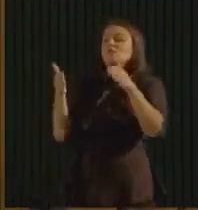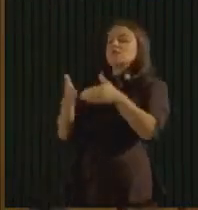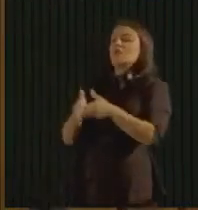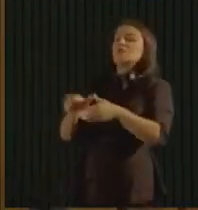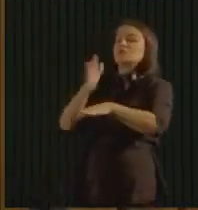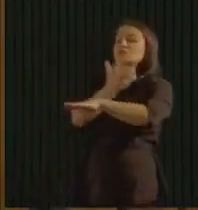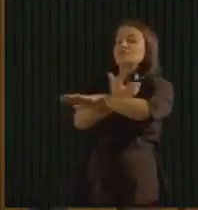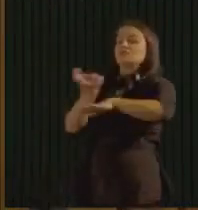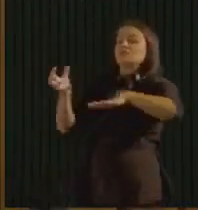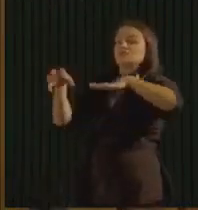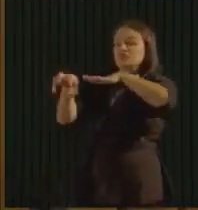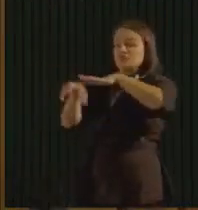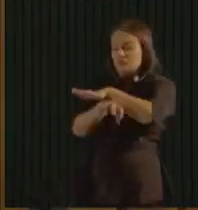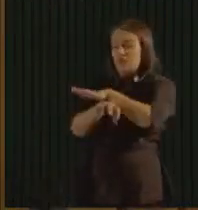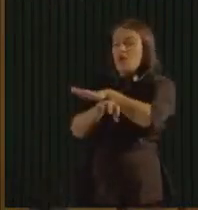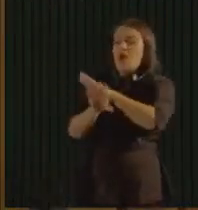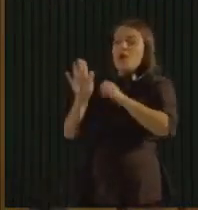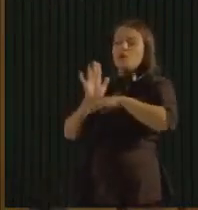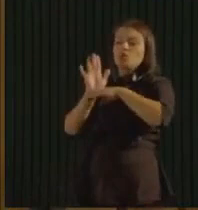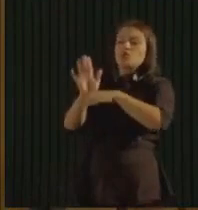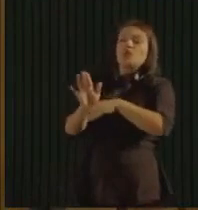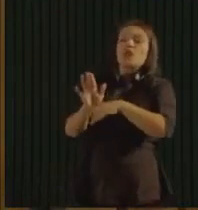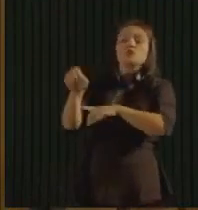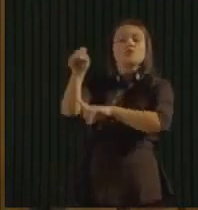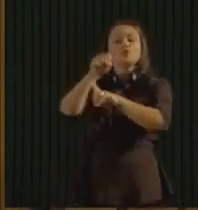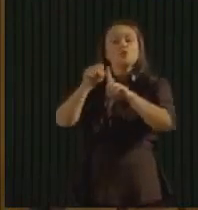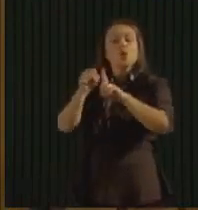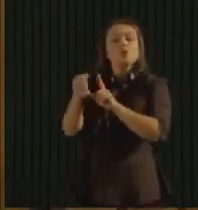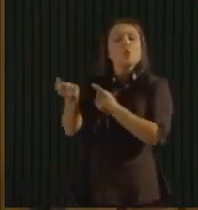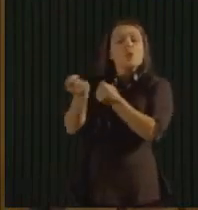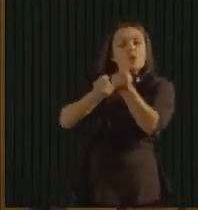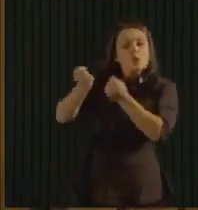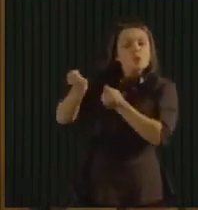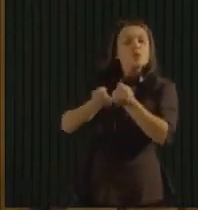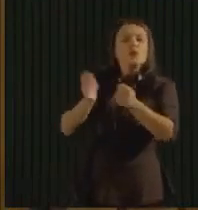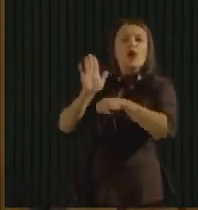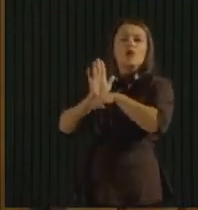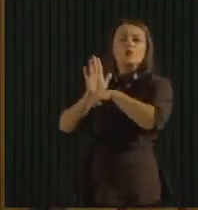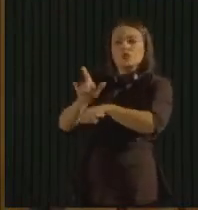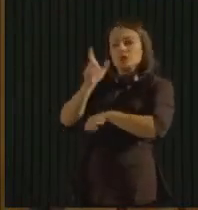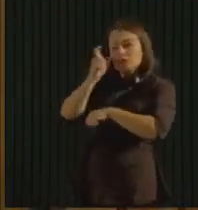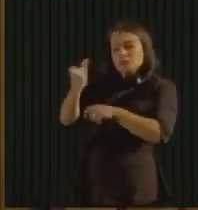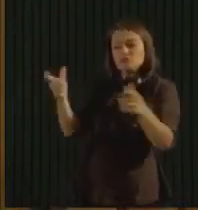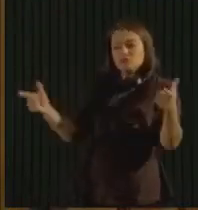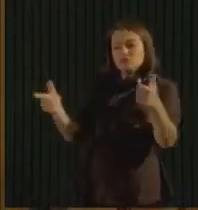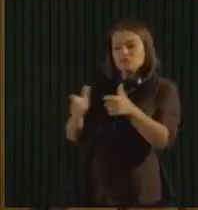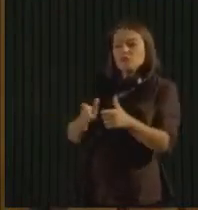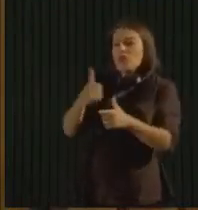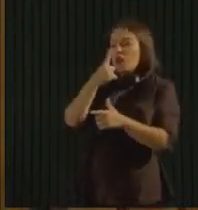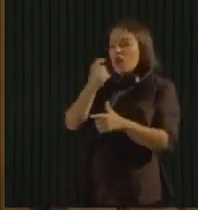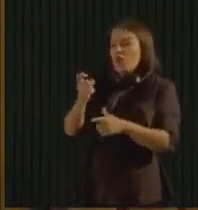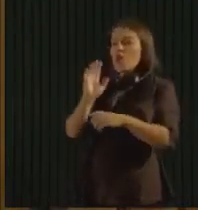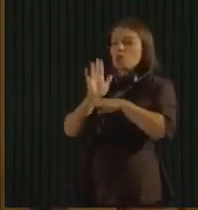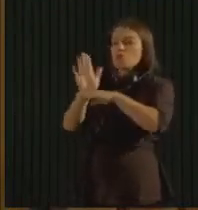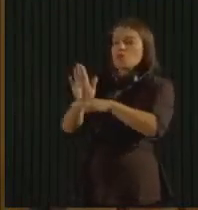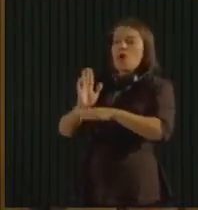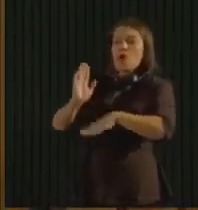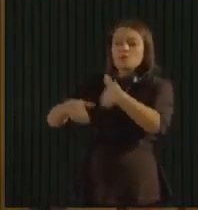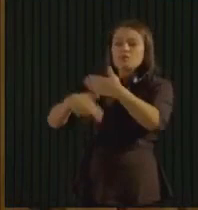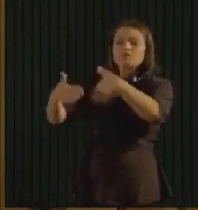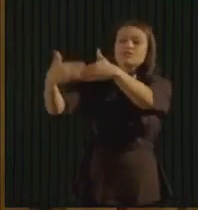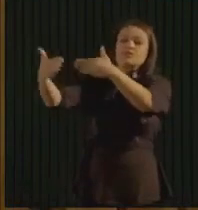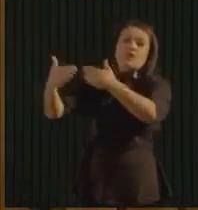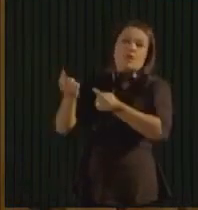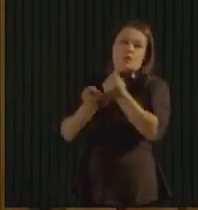inclusão socioeconômica dos catadores. Então, aí nós destacamos como instrumentos importantes dos muitos,